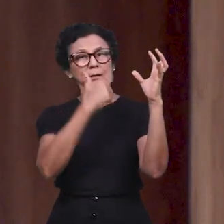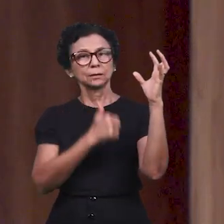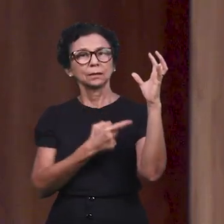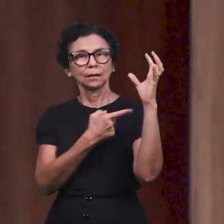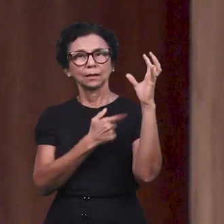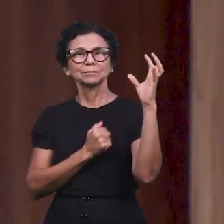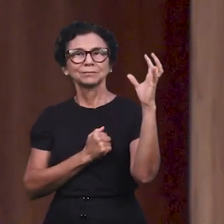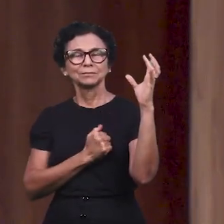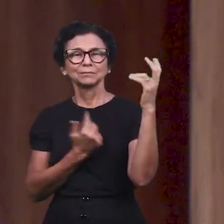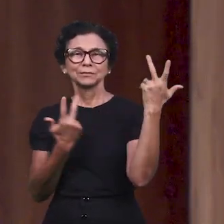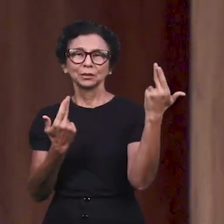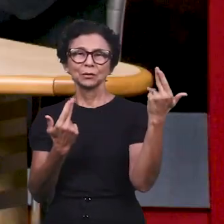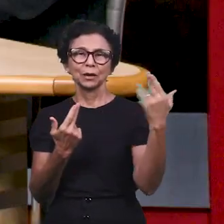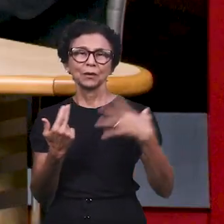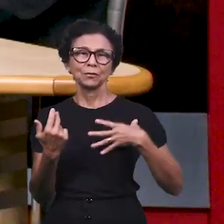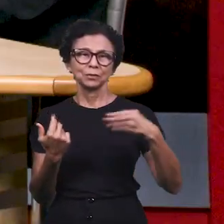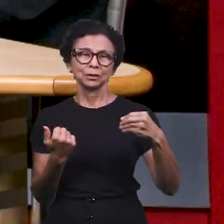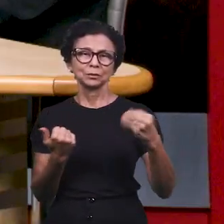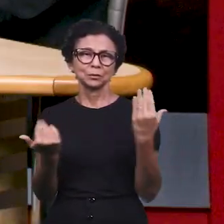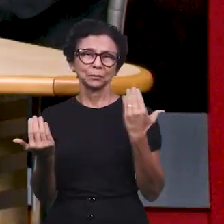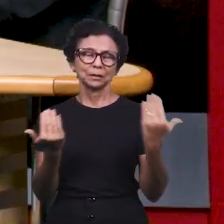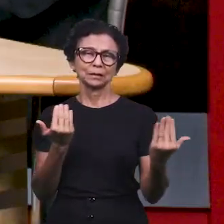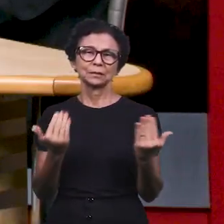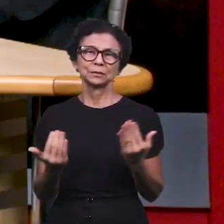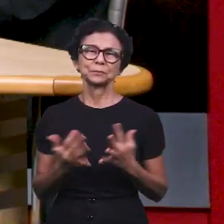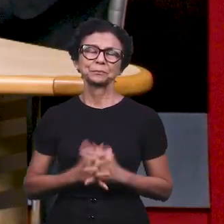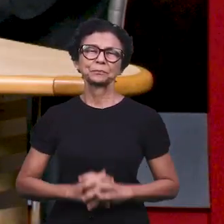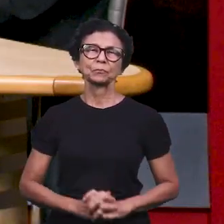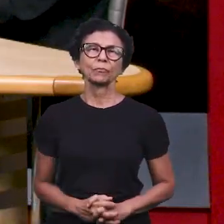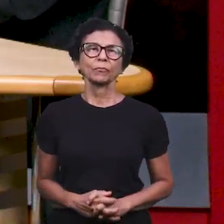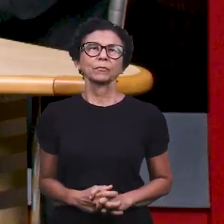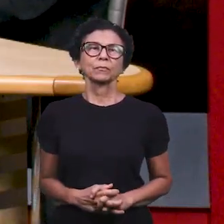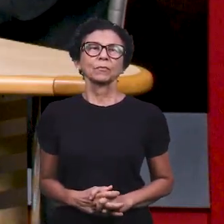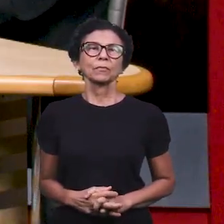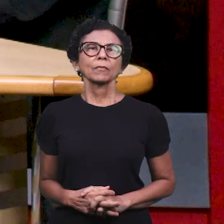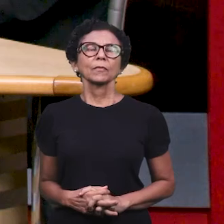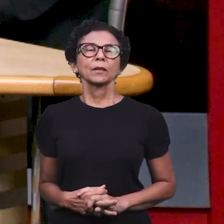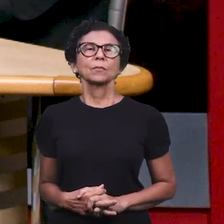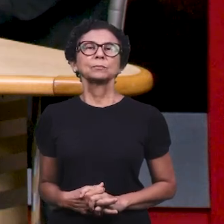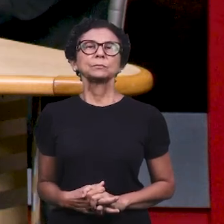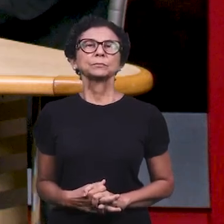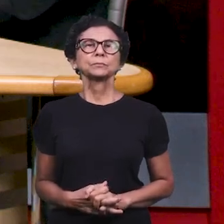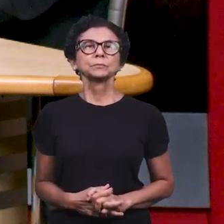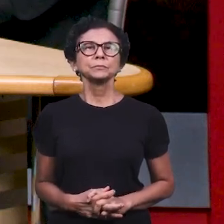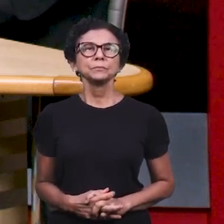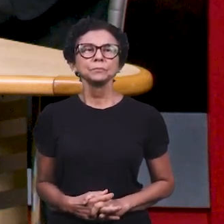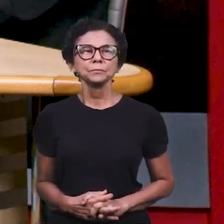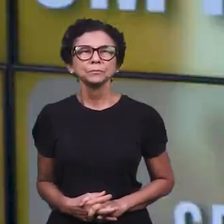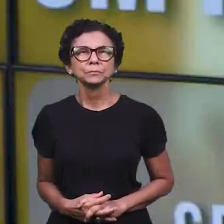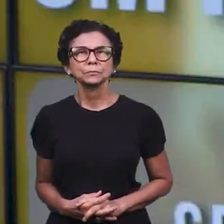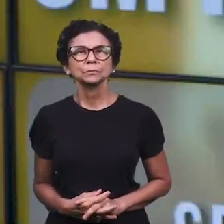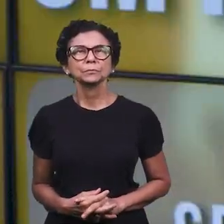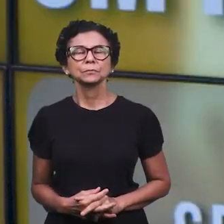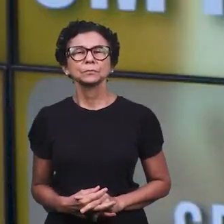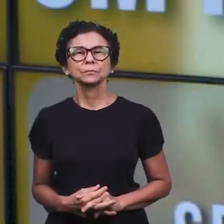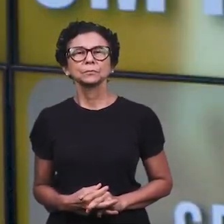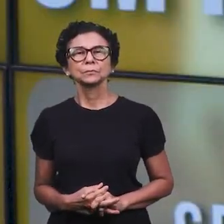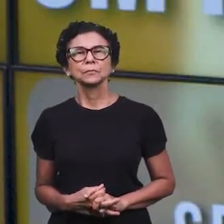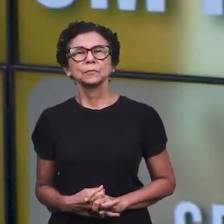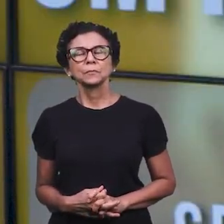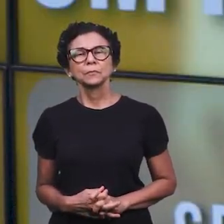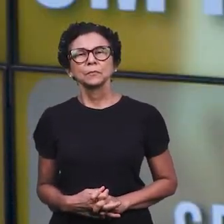os frutos. Exato. E o respaldo de tudo isso, irmãos, pastor Marcelo, é a palavra. Muito